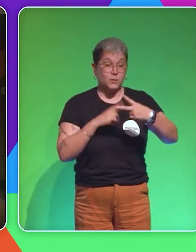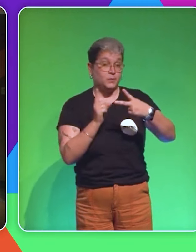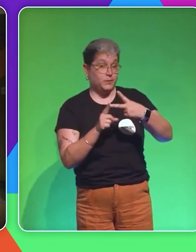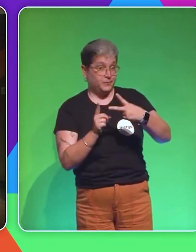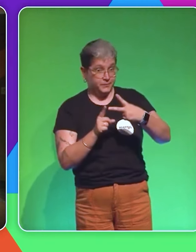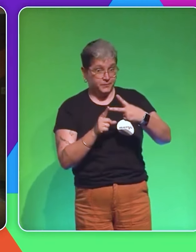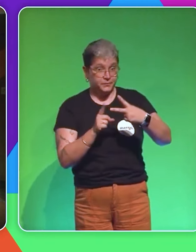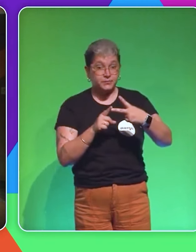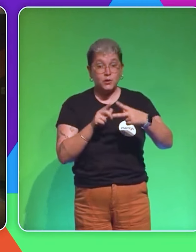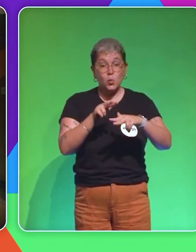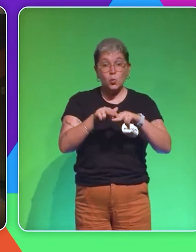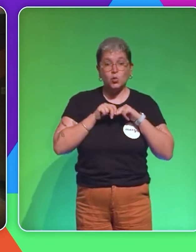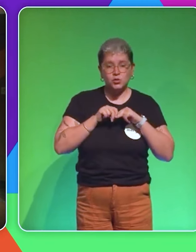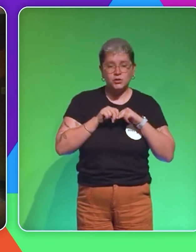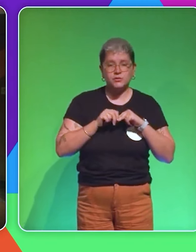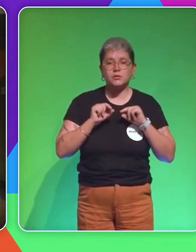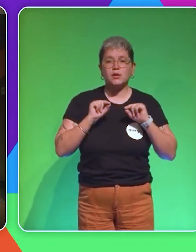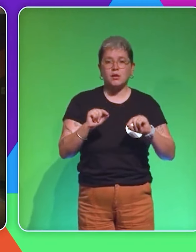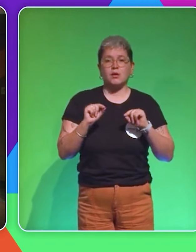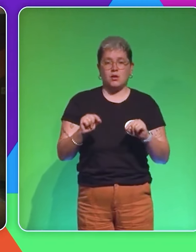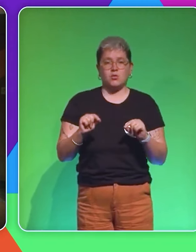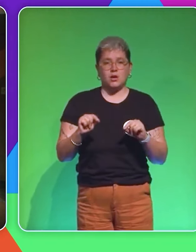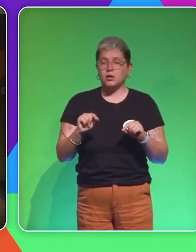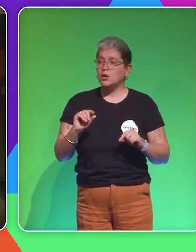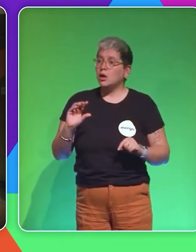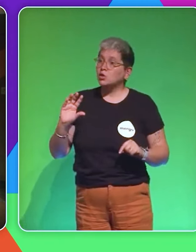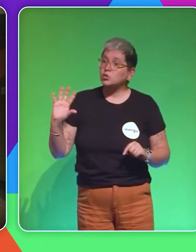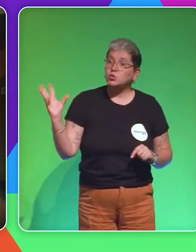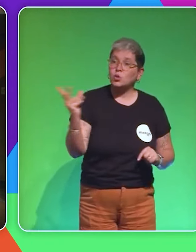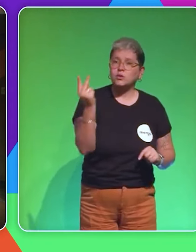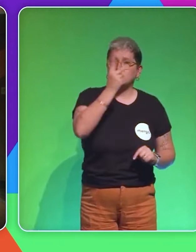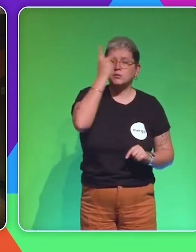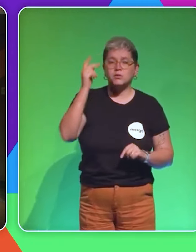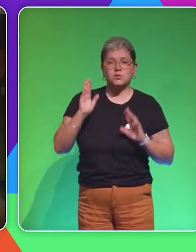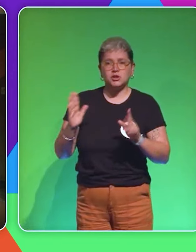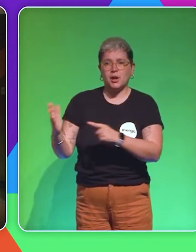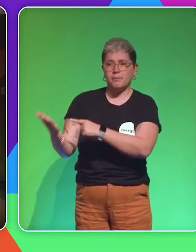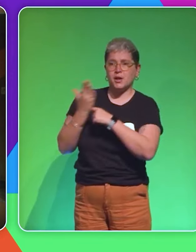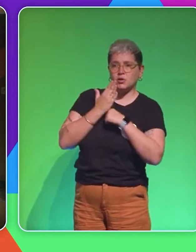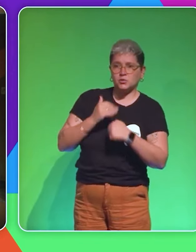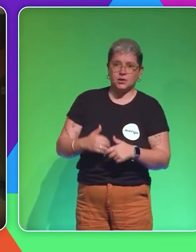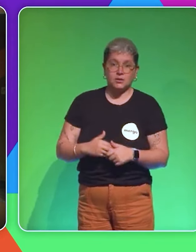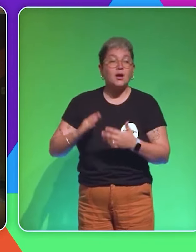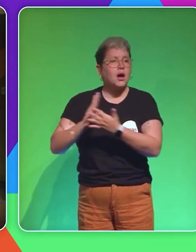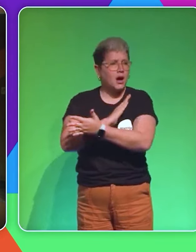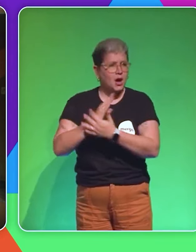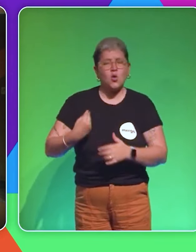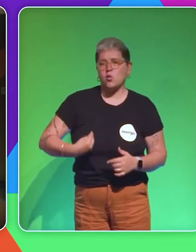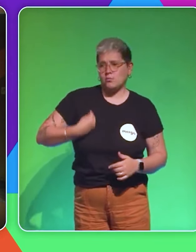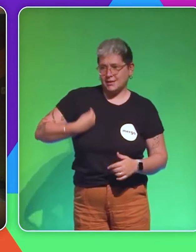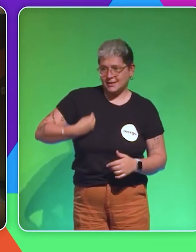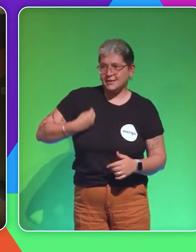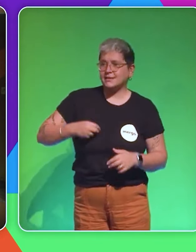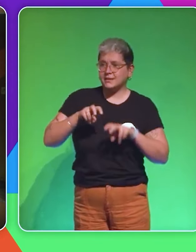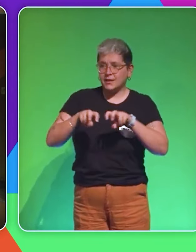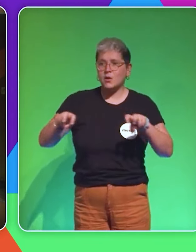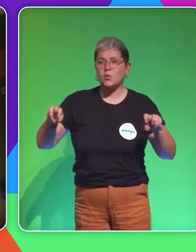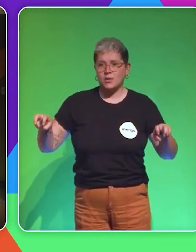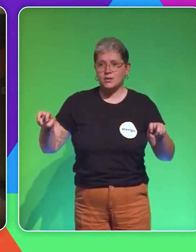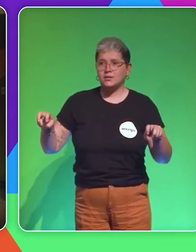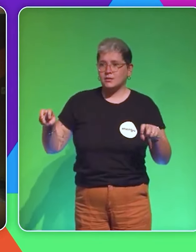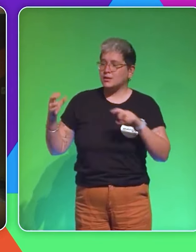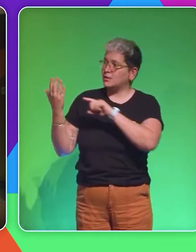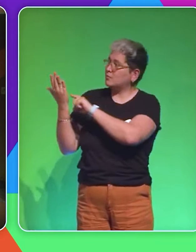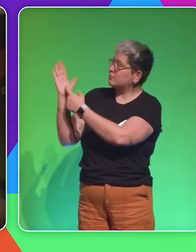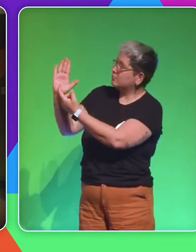é para honrar também a todas as pessoas que me ajudaram tem algumas delas aqui que não que eu mostrariam nesse vídeo